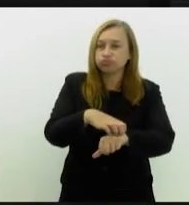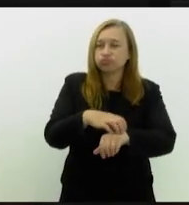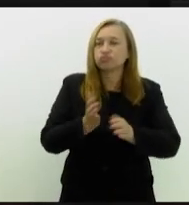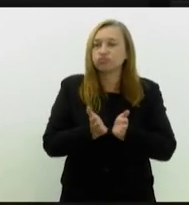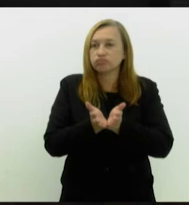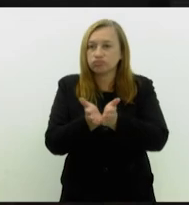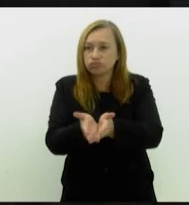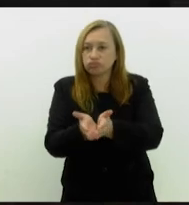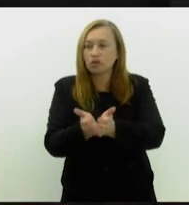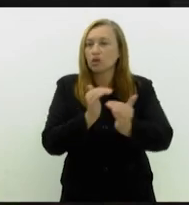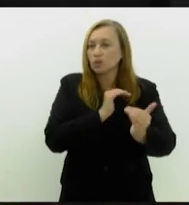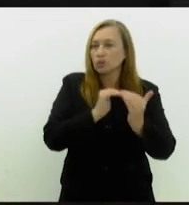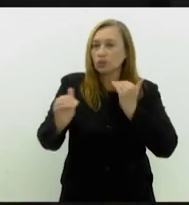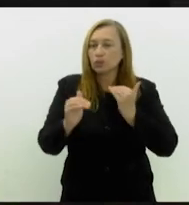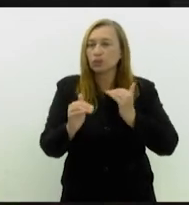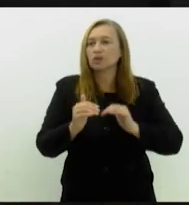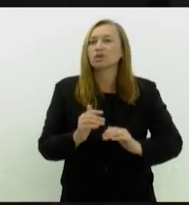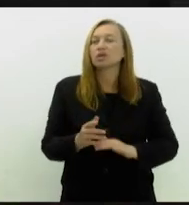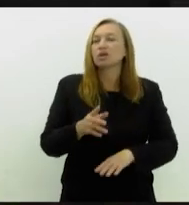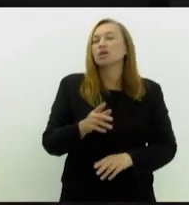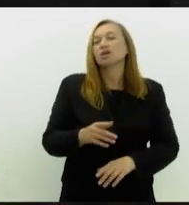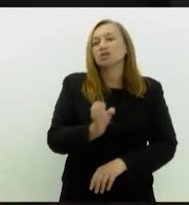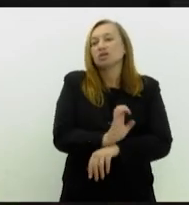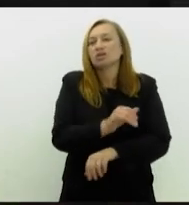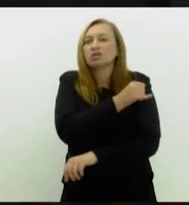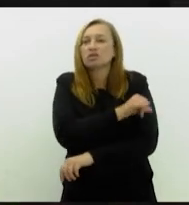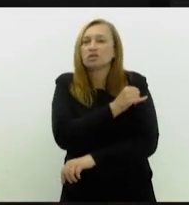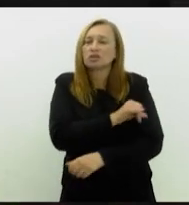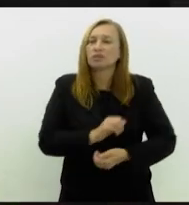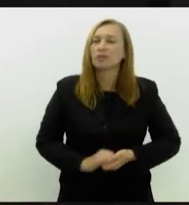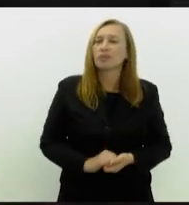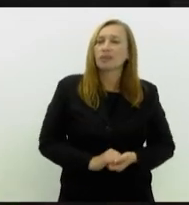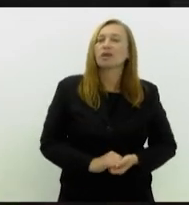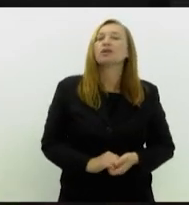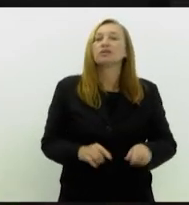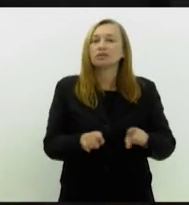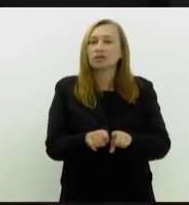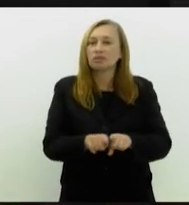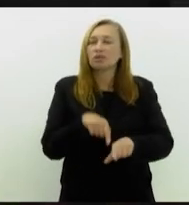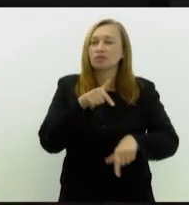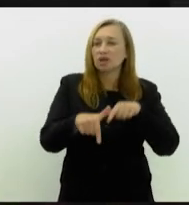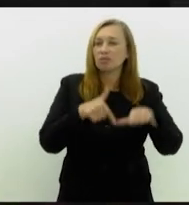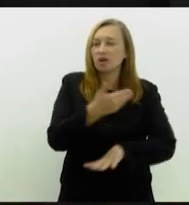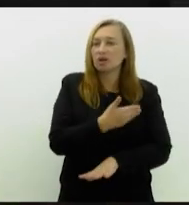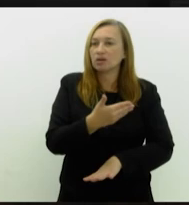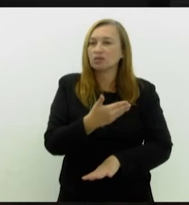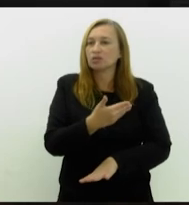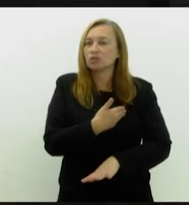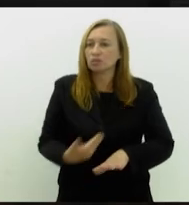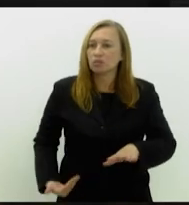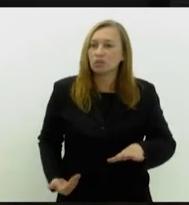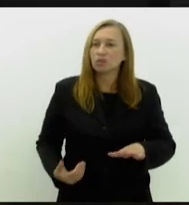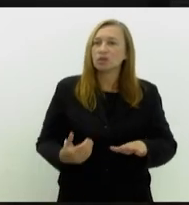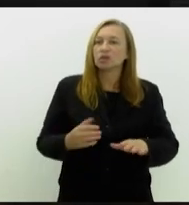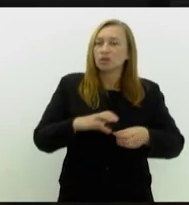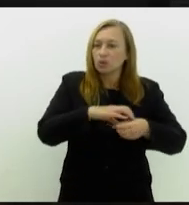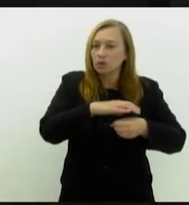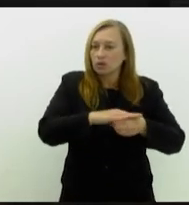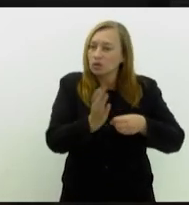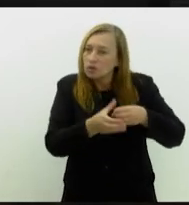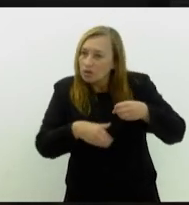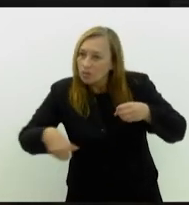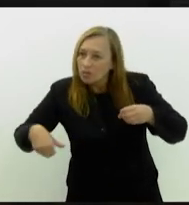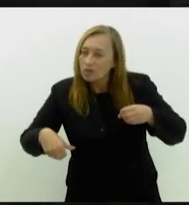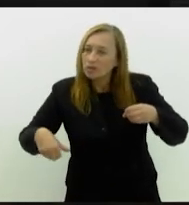metroviário de passageiros no estado do Rio de Janeiro e sobre o serviço público de saneamento básico no estado do Rio de Janeiro da outras